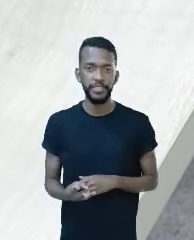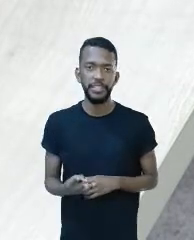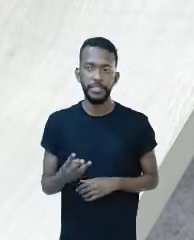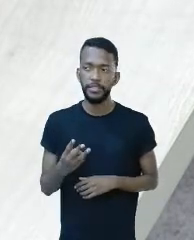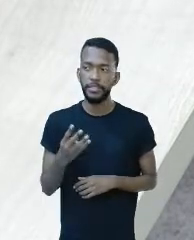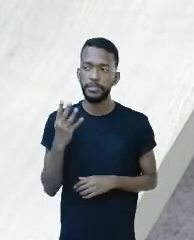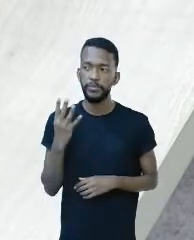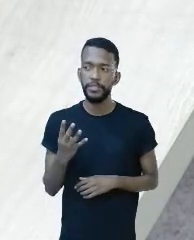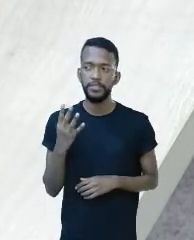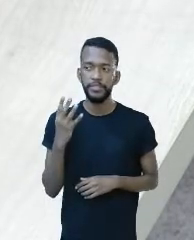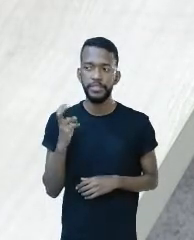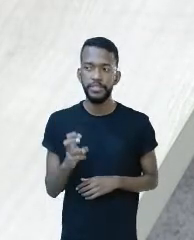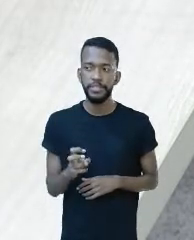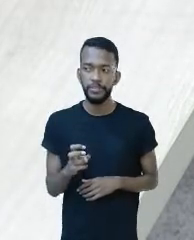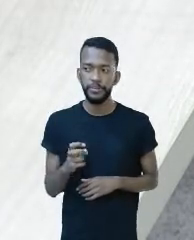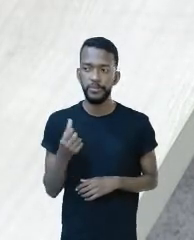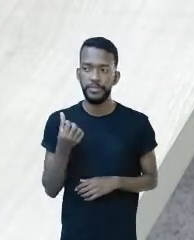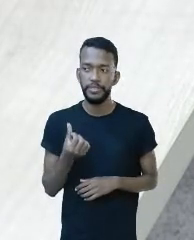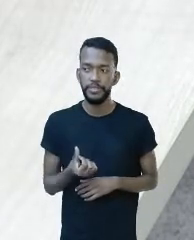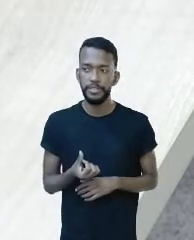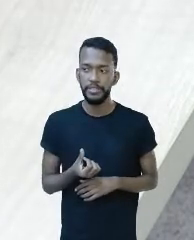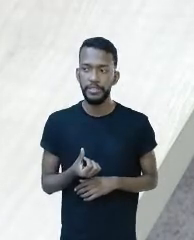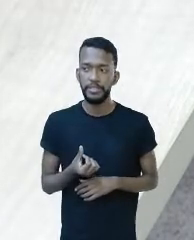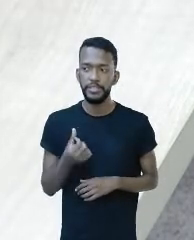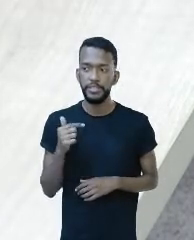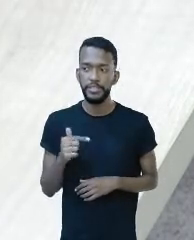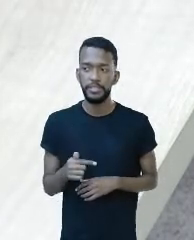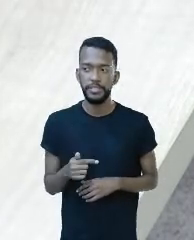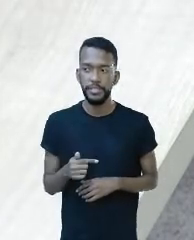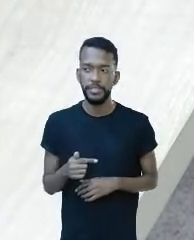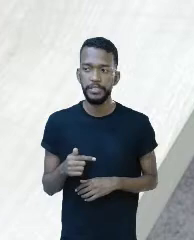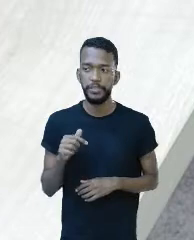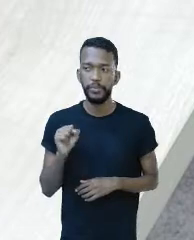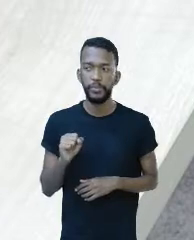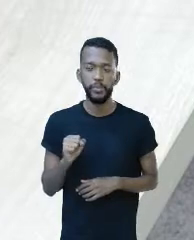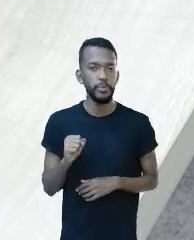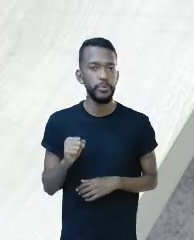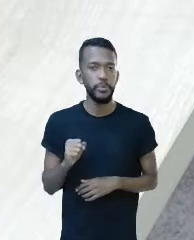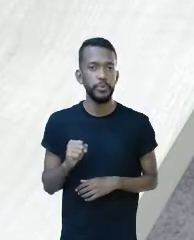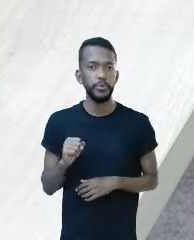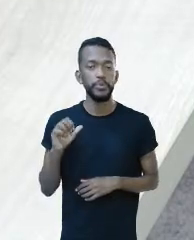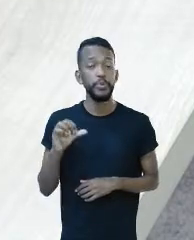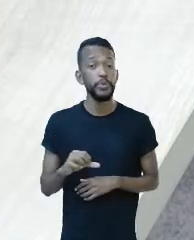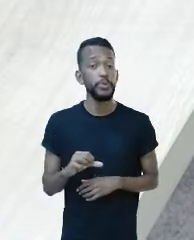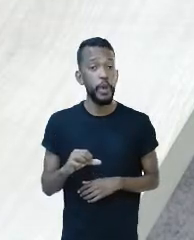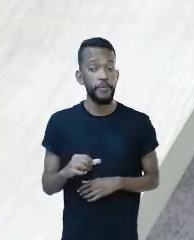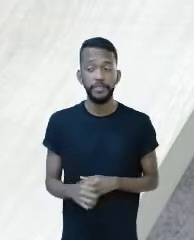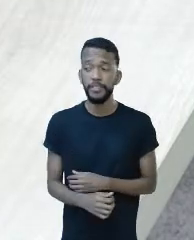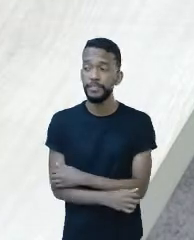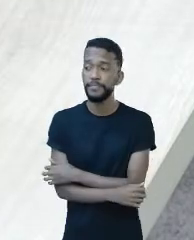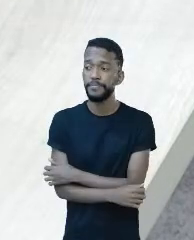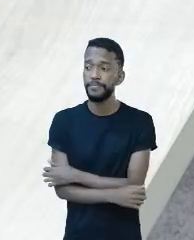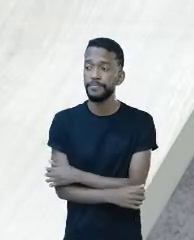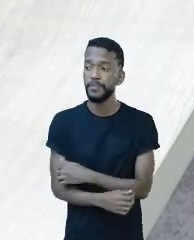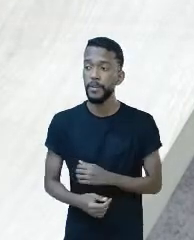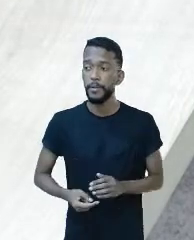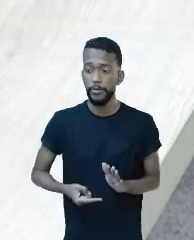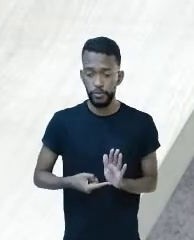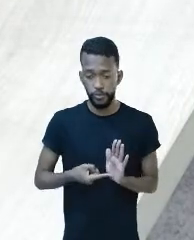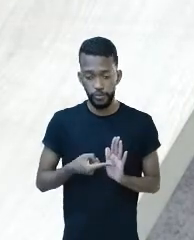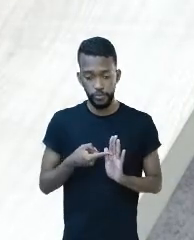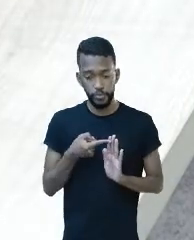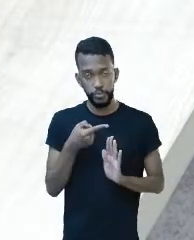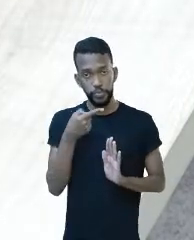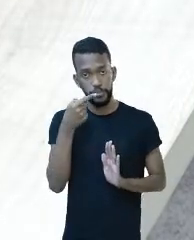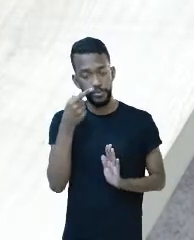3, 4, 5, 6, 7, 8, 9 unidades de milhar. 1,